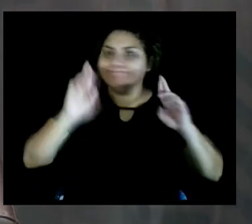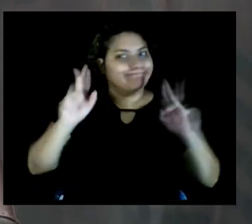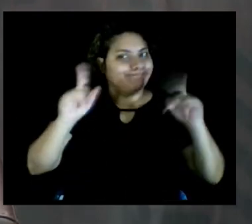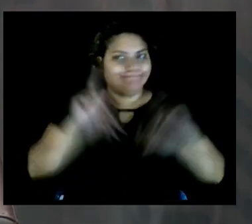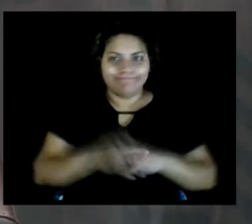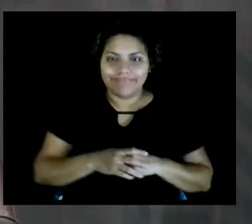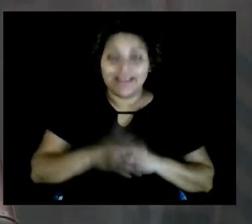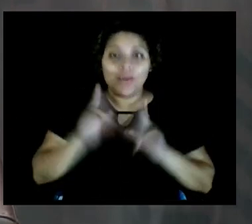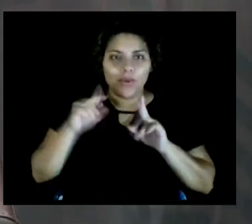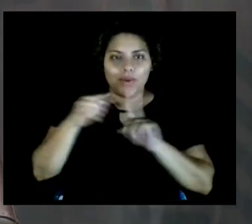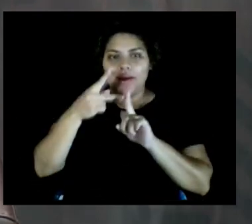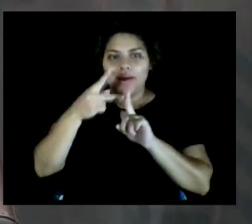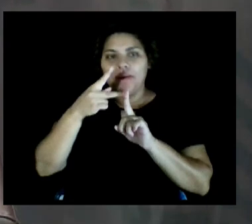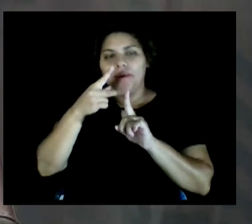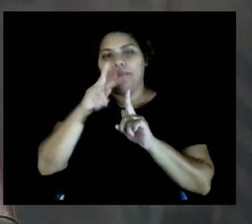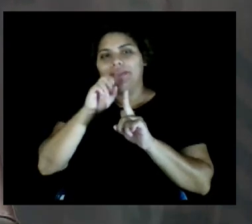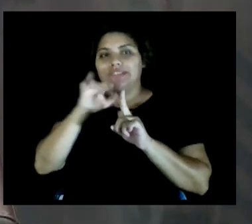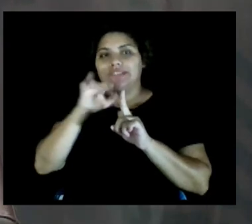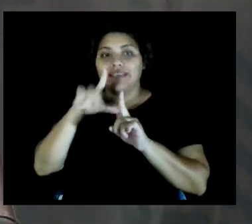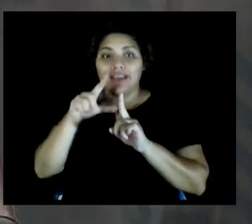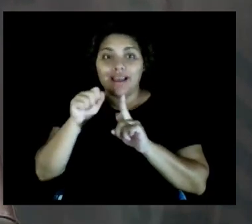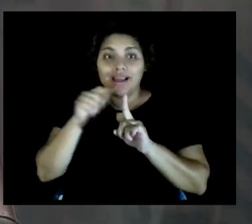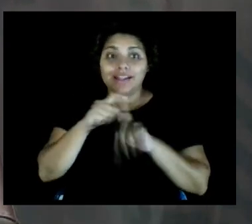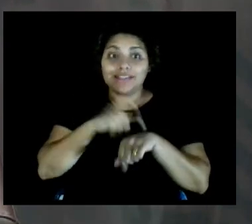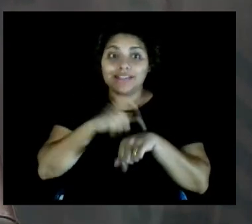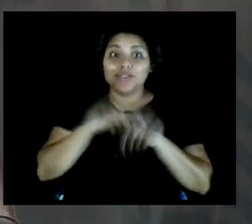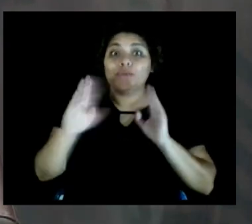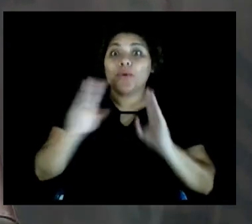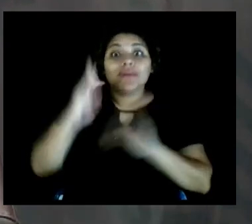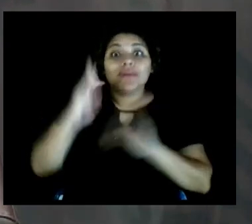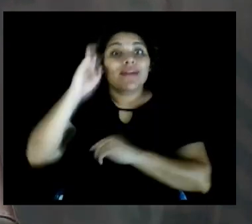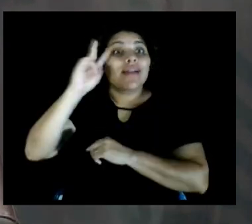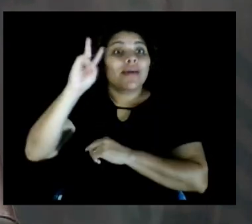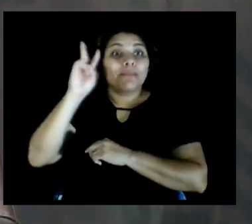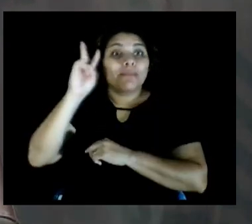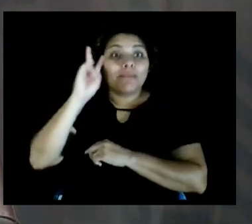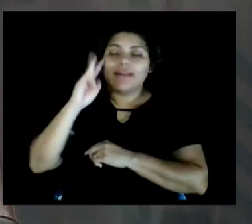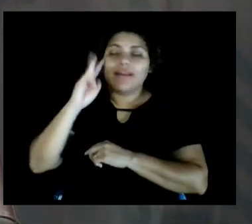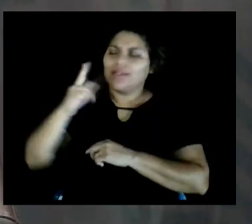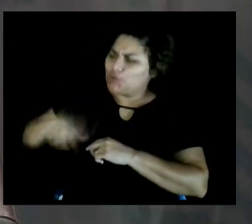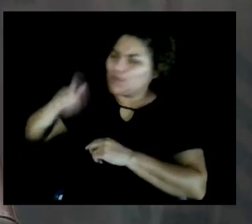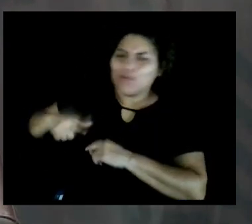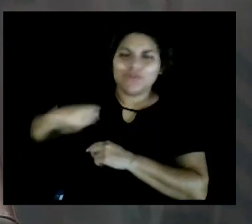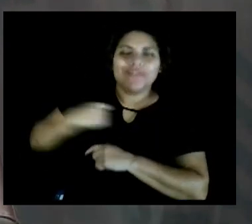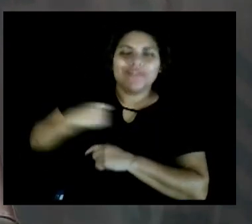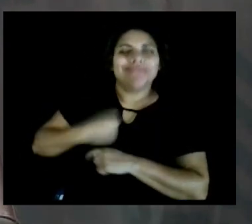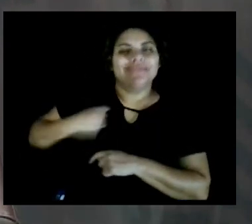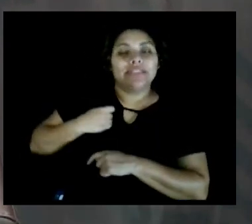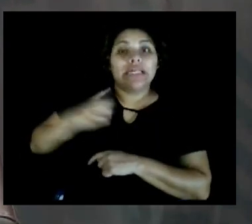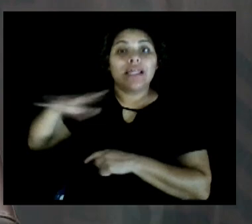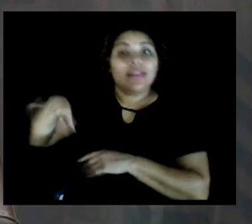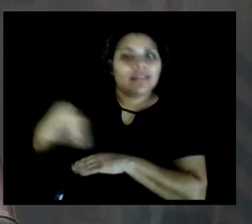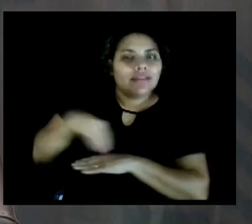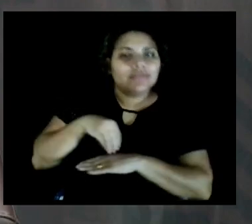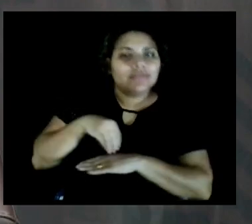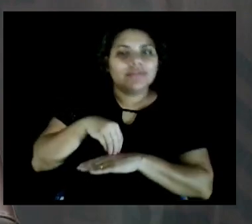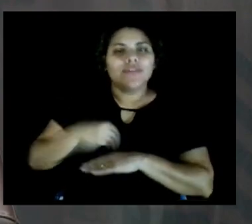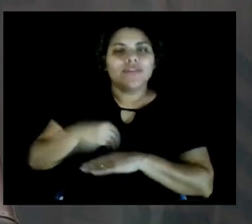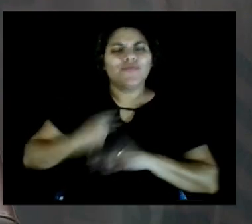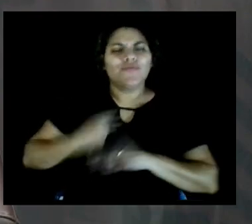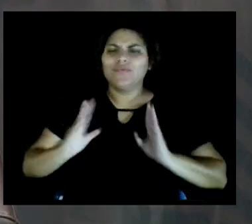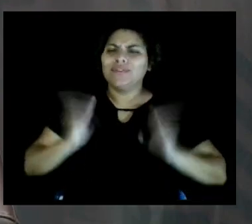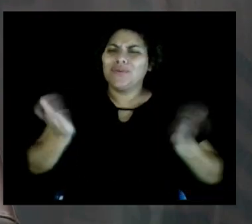vamos usar esses momentos de recordação, de nostalgia, para trazer um pouco mais para a nossa realidade tão tumultuada,